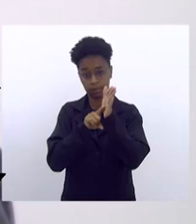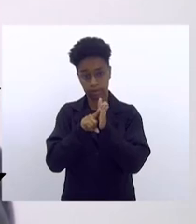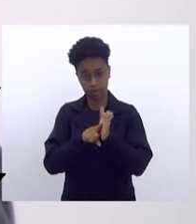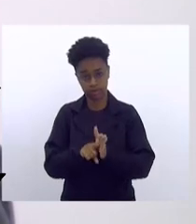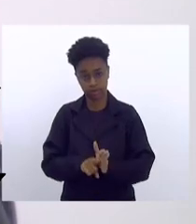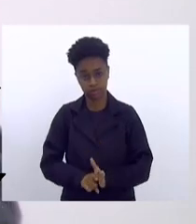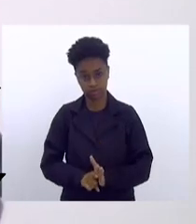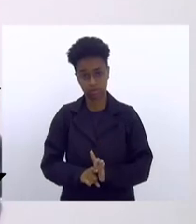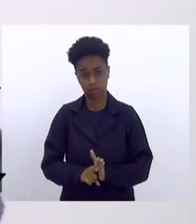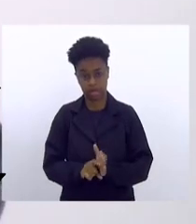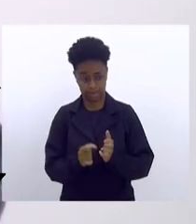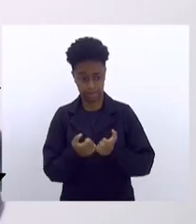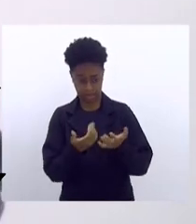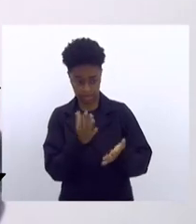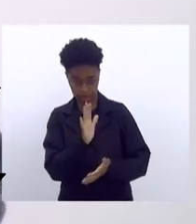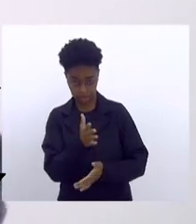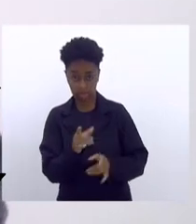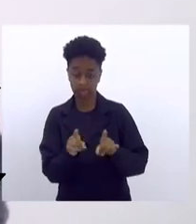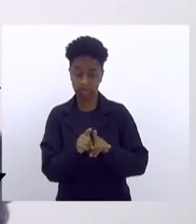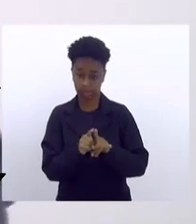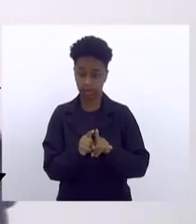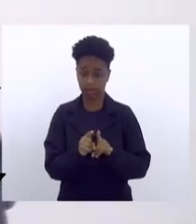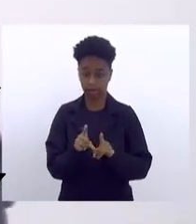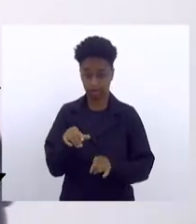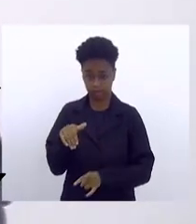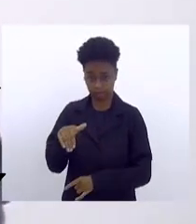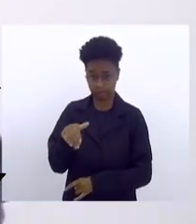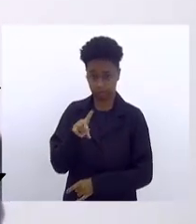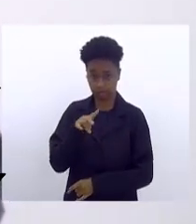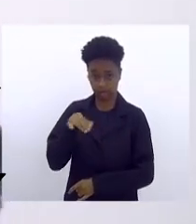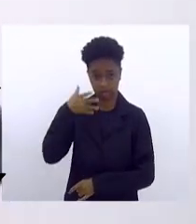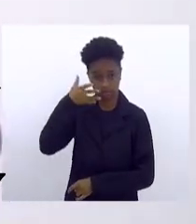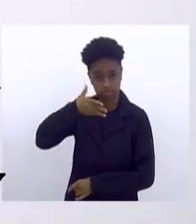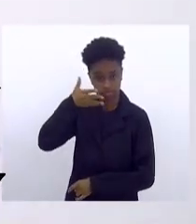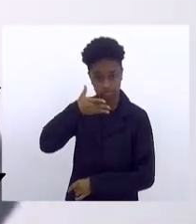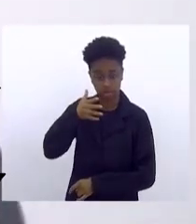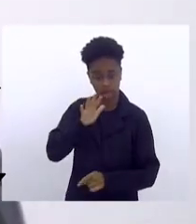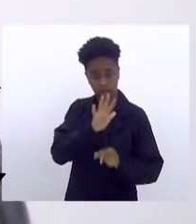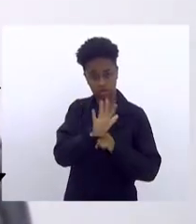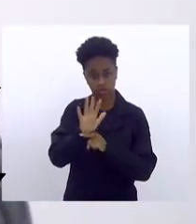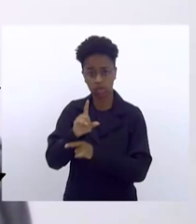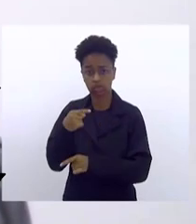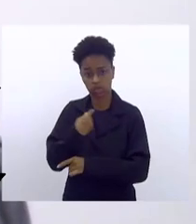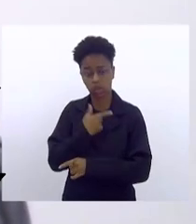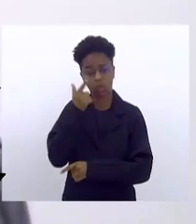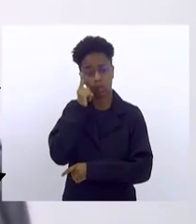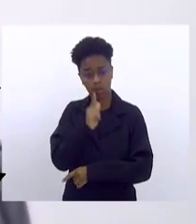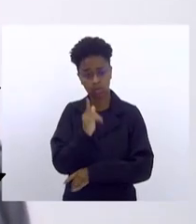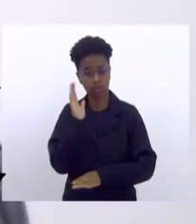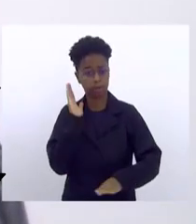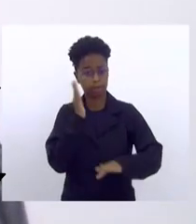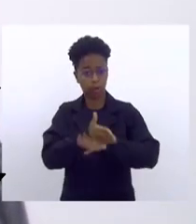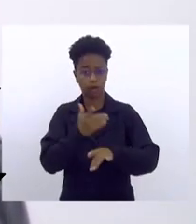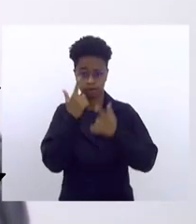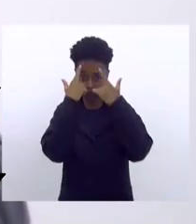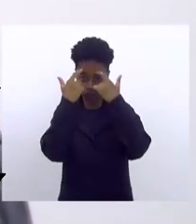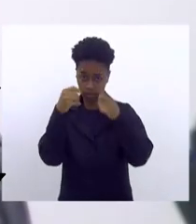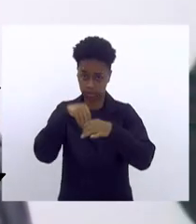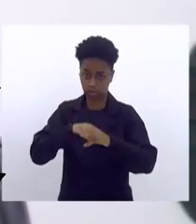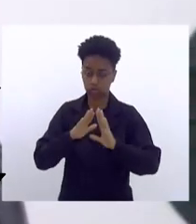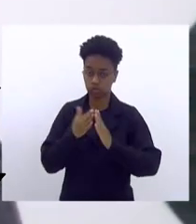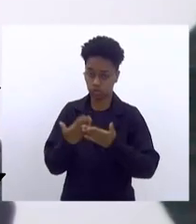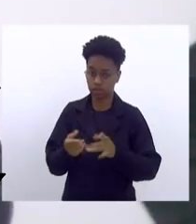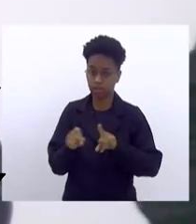e vão dar uma colaboração muito grande para que a gente consiga combater a violência nas escolas e